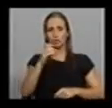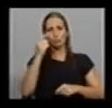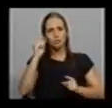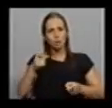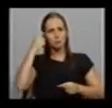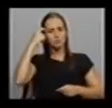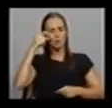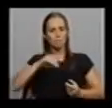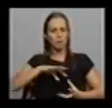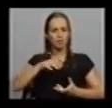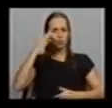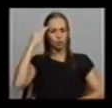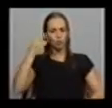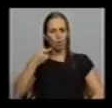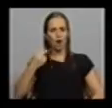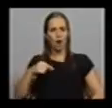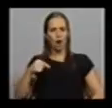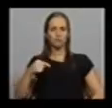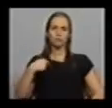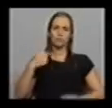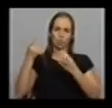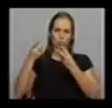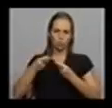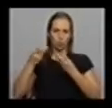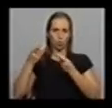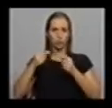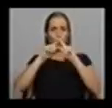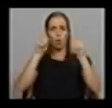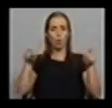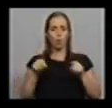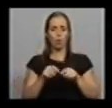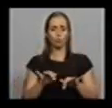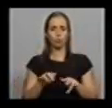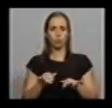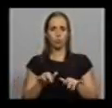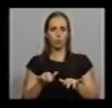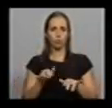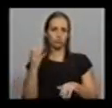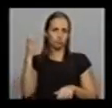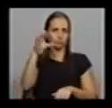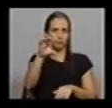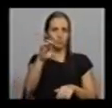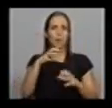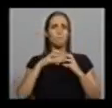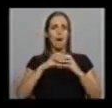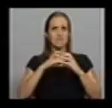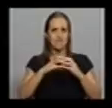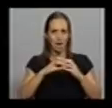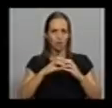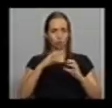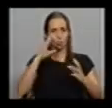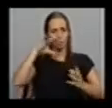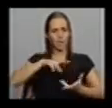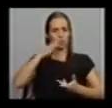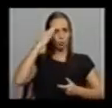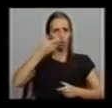9 fizeram um pequeno cálculo. Colocaram num computador a massa prevista do planeta 9, a inclinação da sua